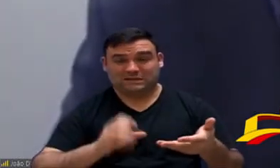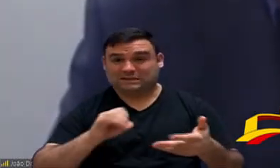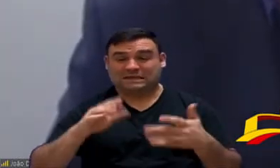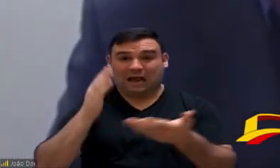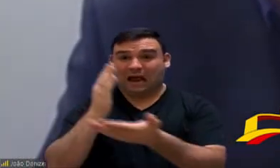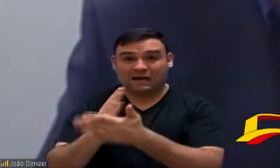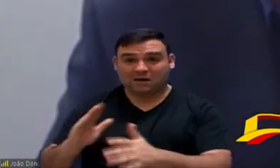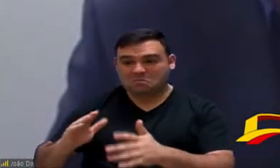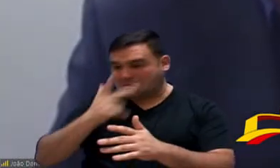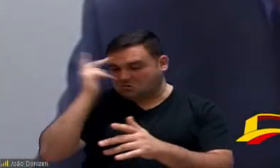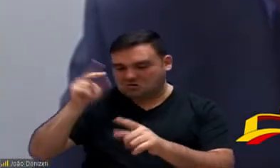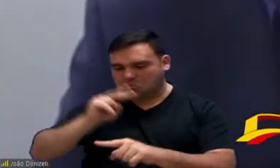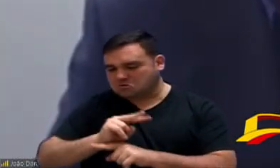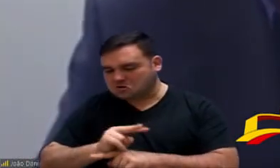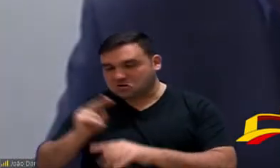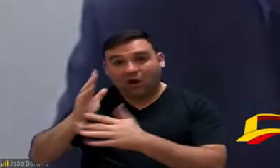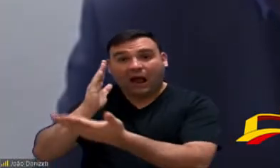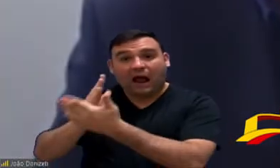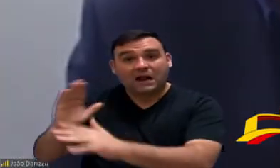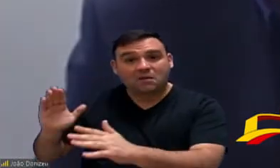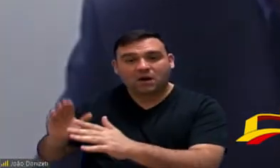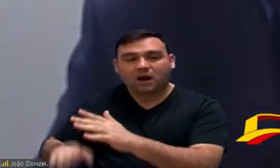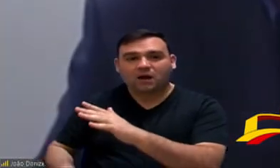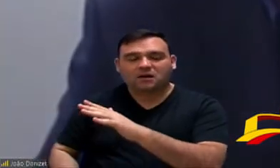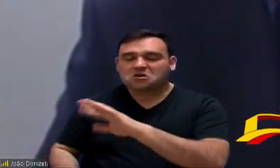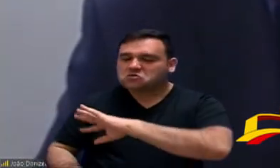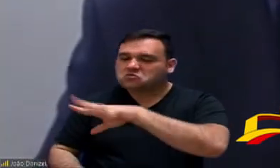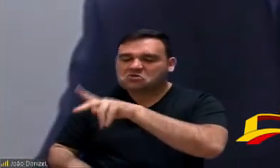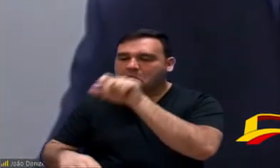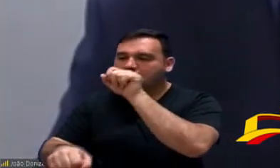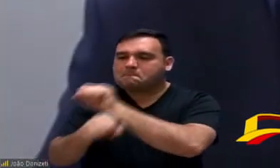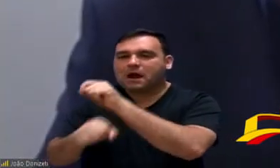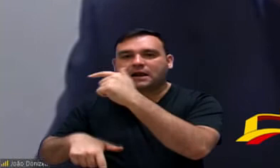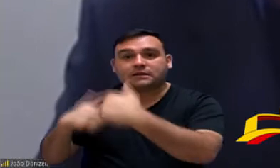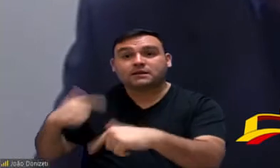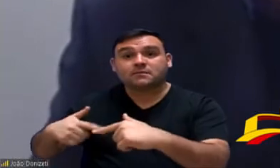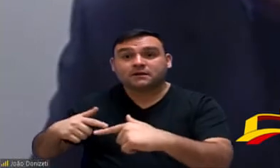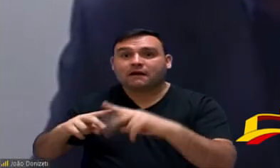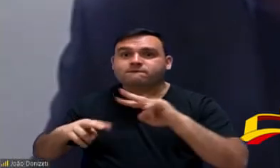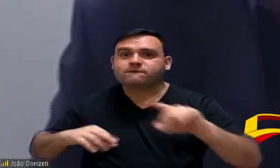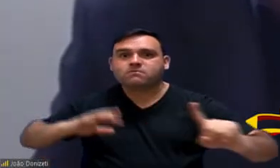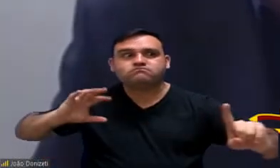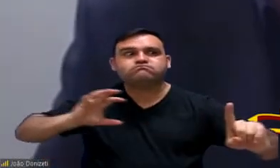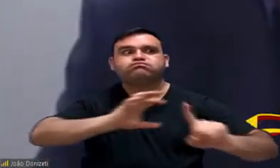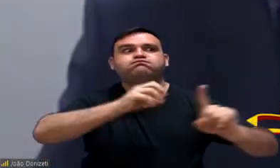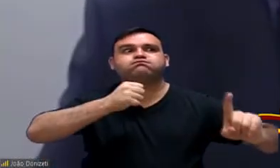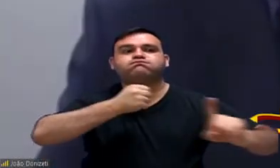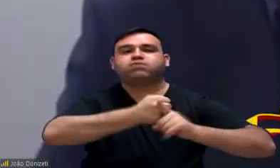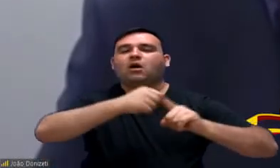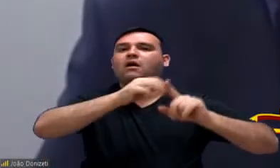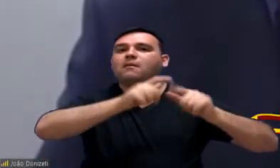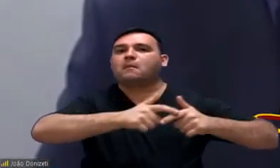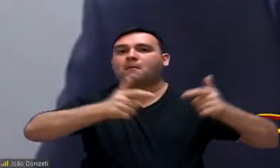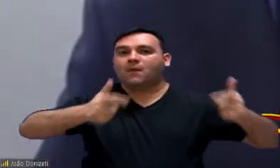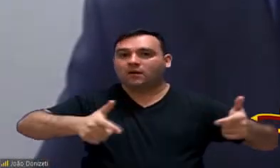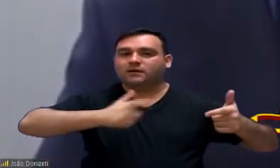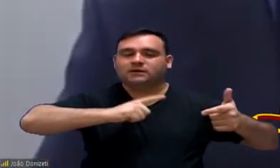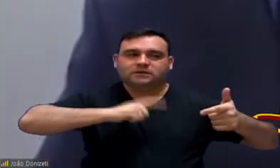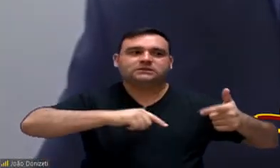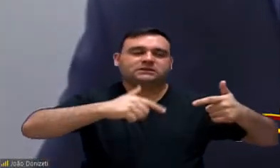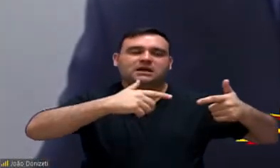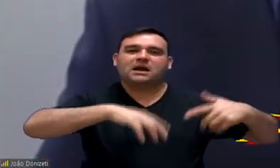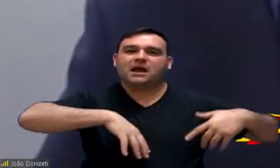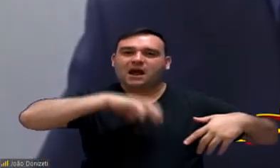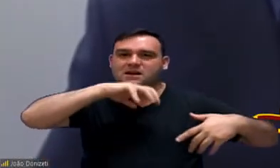existir essas pessoas, essas pessoas cruzassem o braço, nós teríamos um impacto muito grande com relação a essa questão.